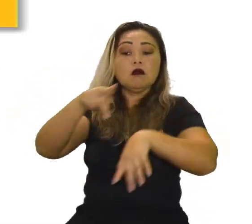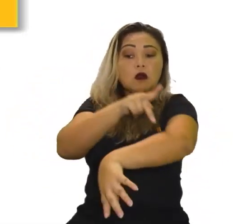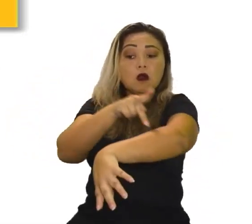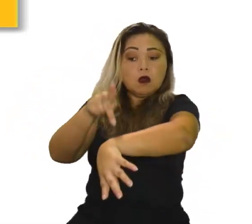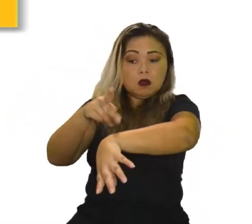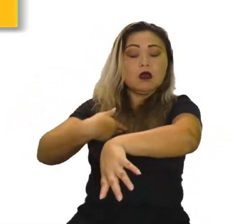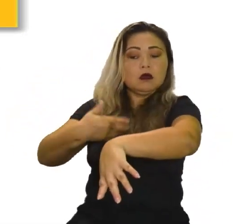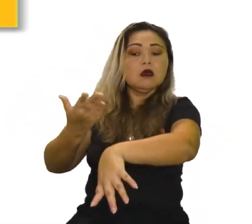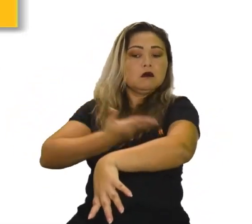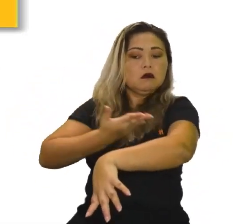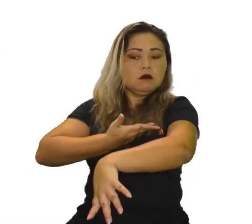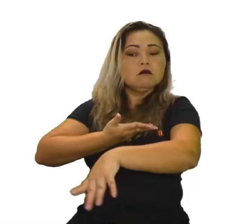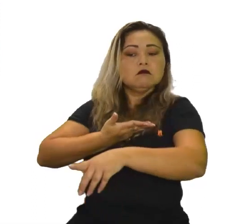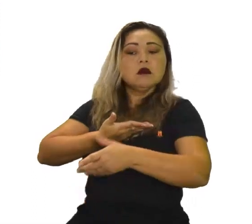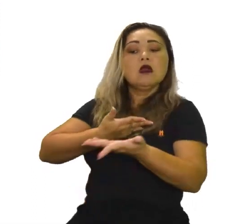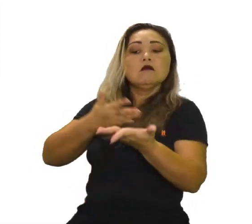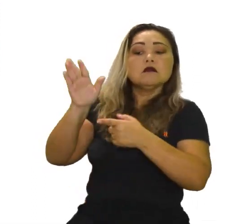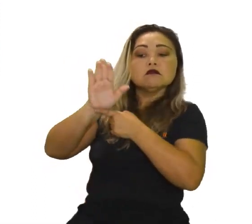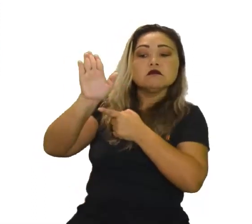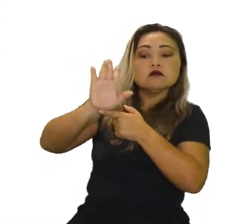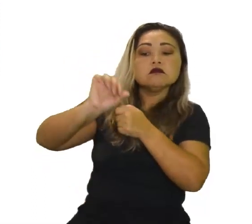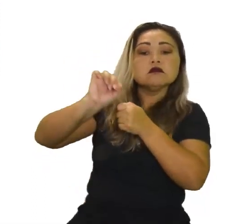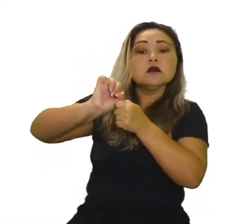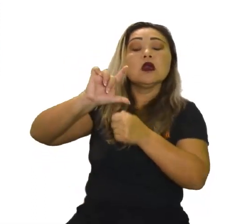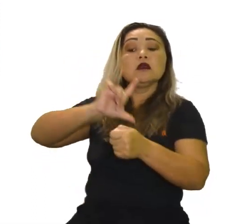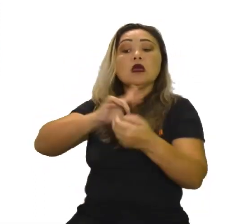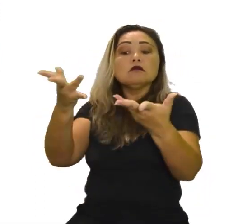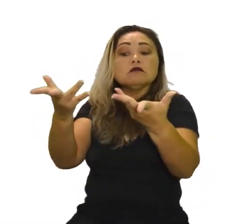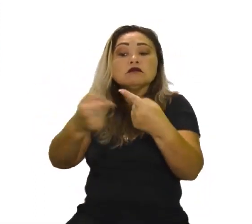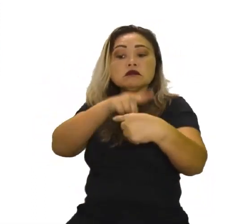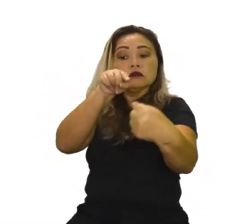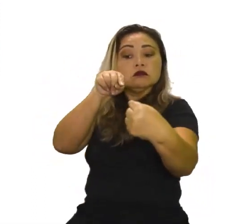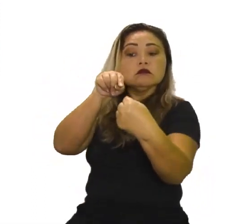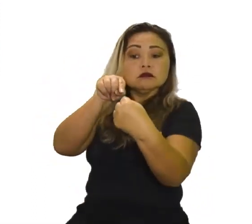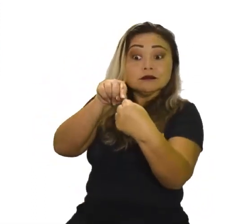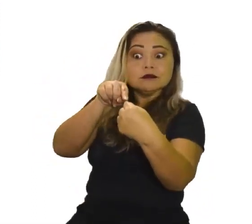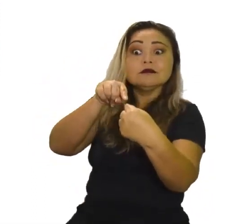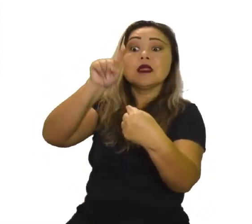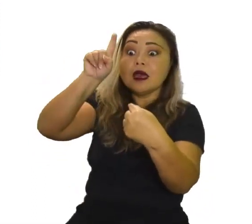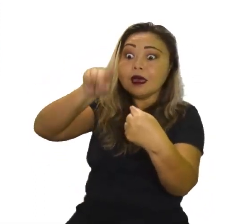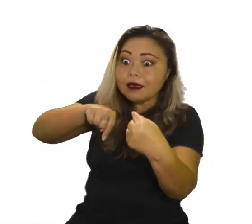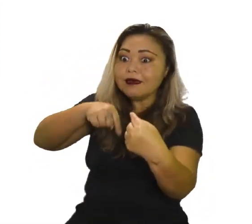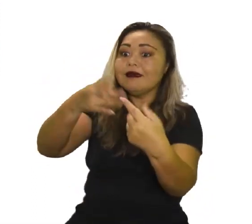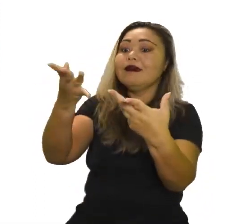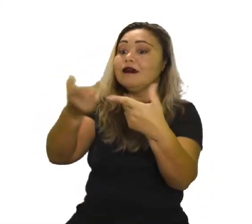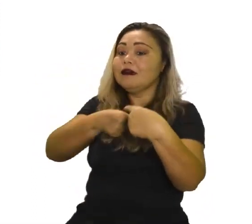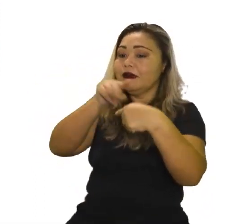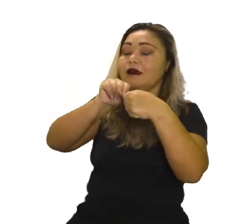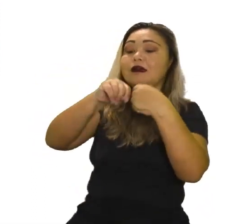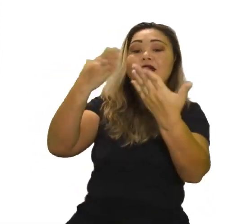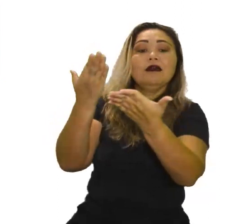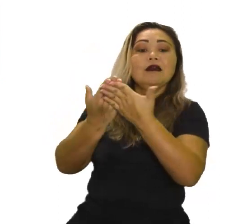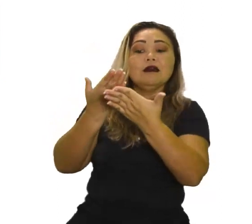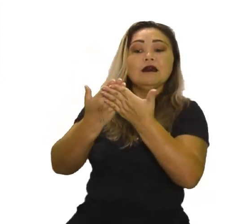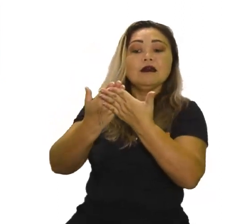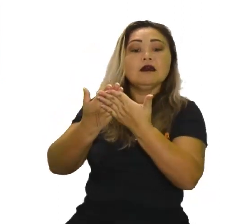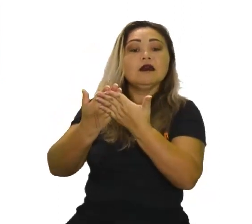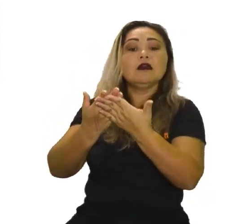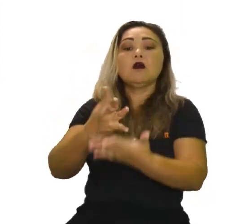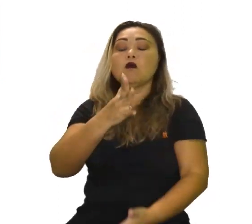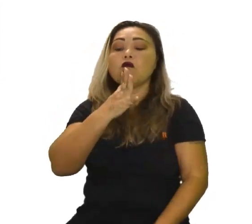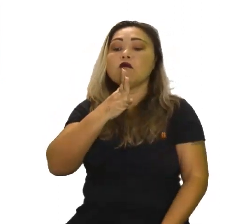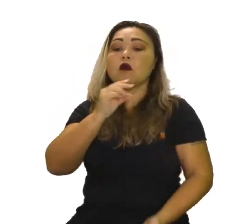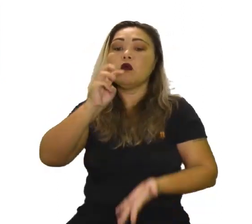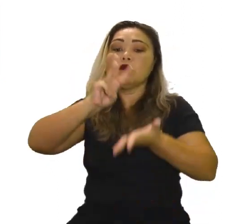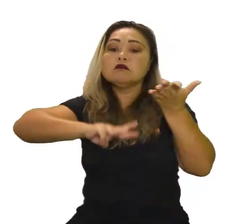me auxiliam nessa aula, nós temos aí algumas habilidades. Essa aula, nós temos a habilidade de conhecer